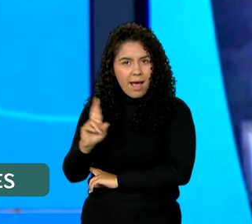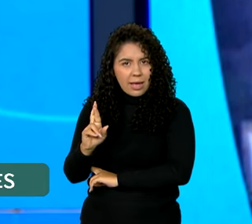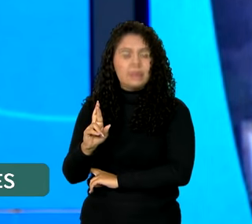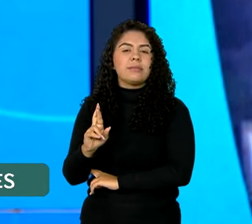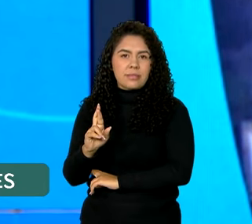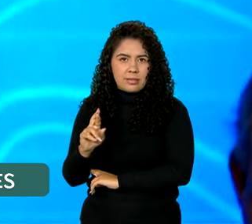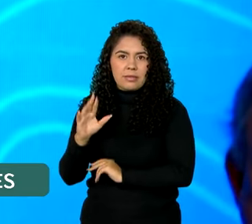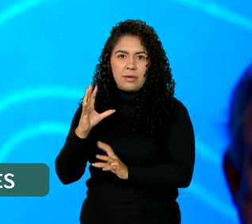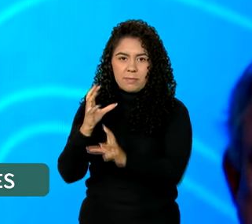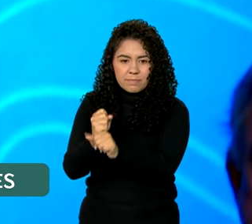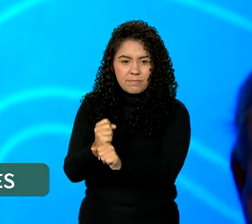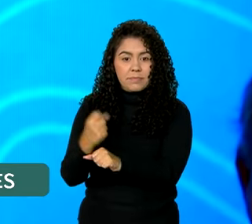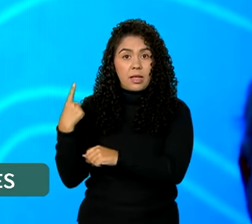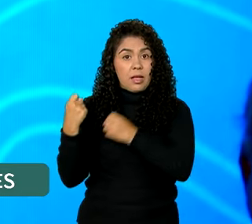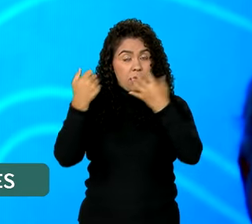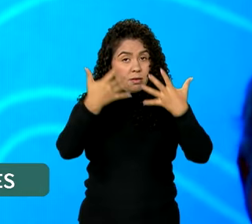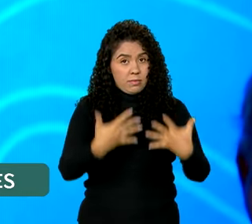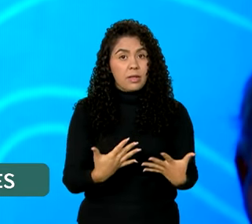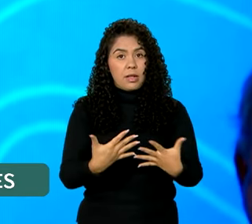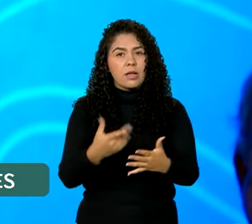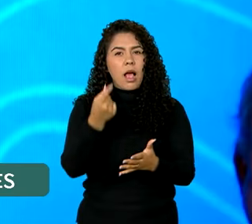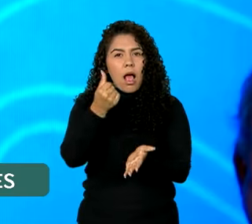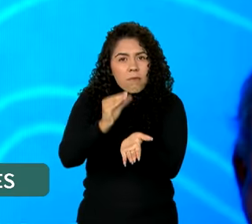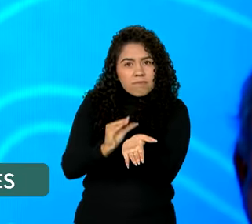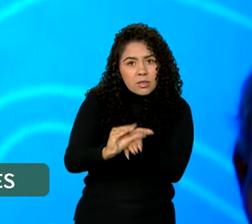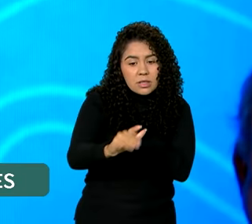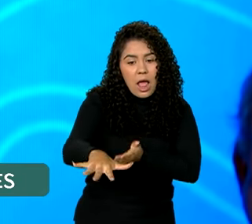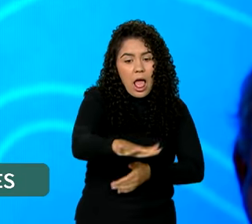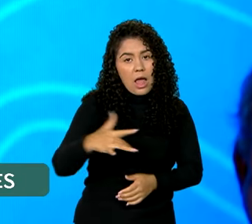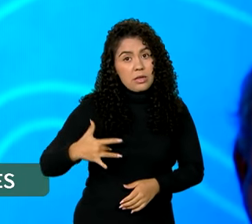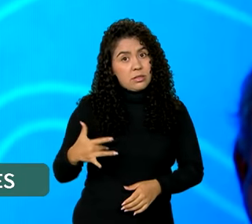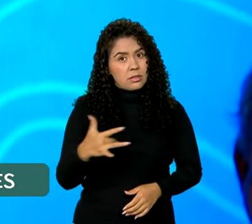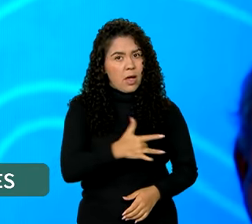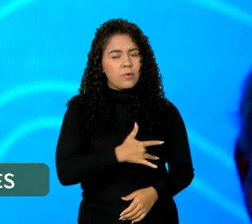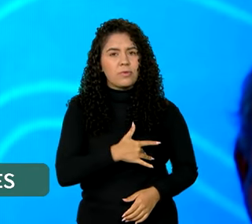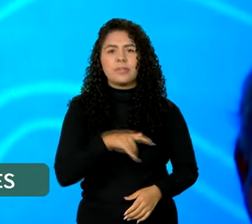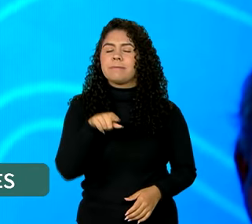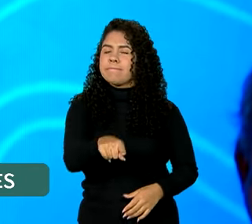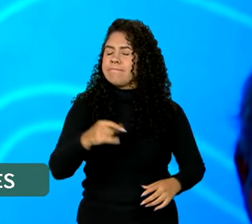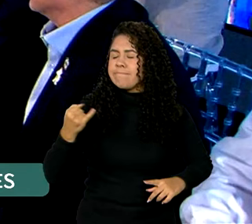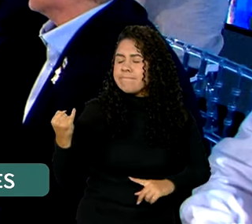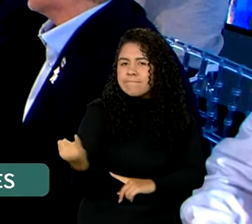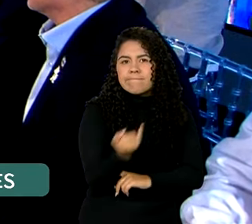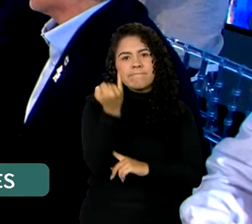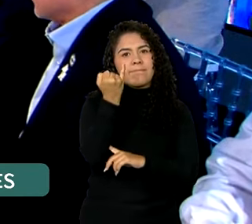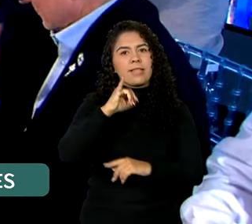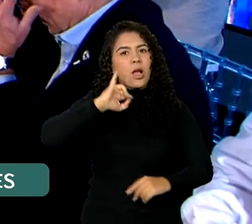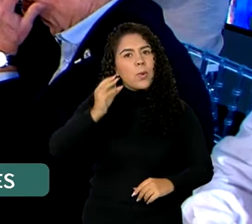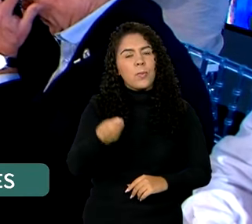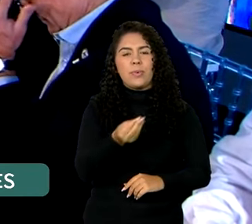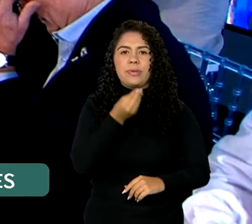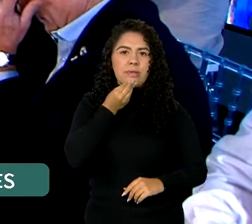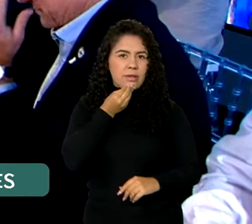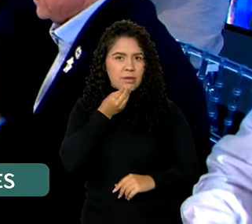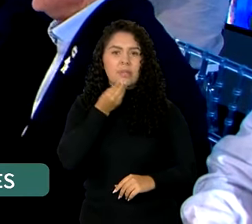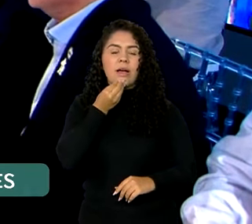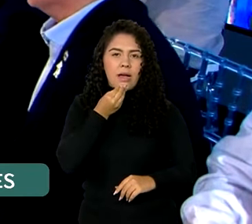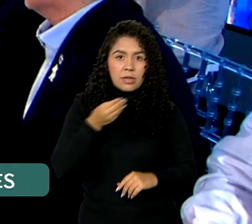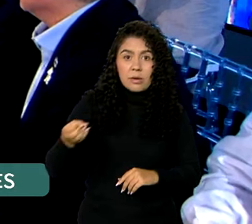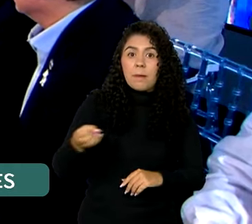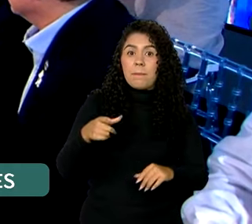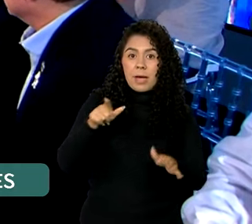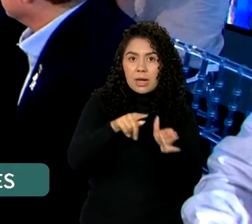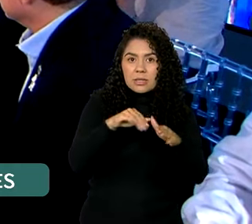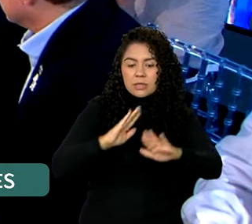bilhões e meio de reais. O investimento em saúde é uma grande chave, uma grande oportunidade para um novo padrão de